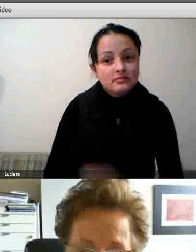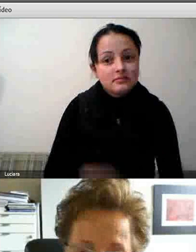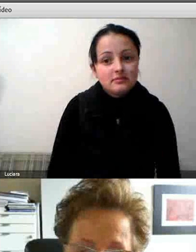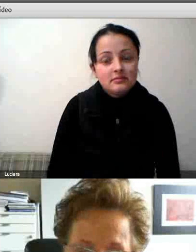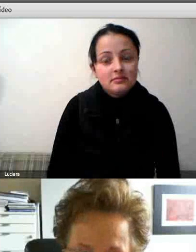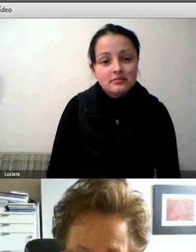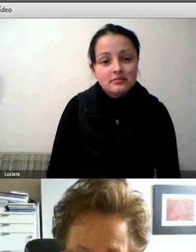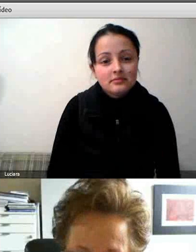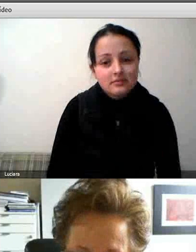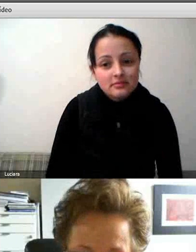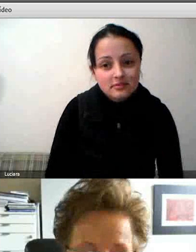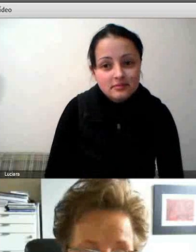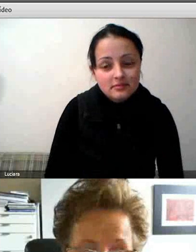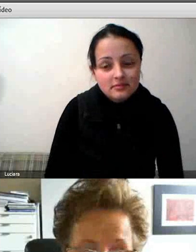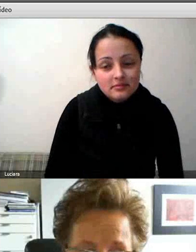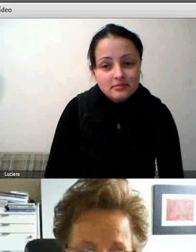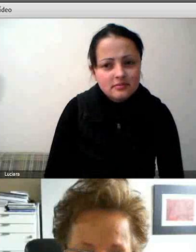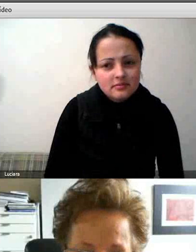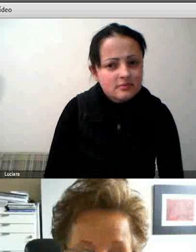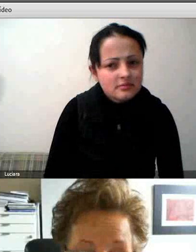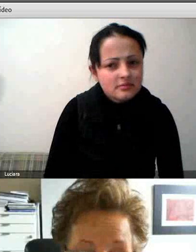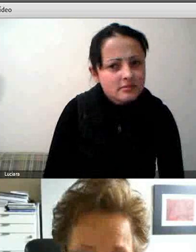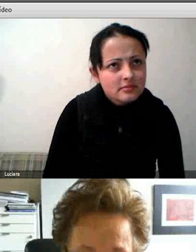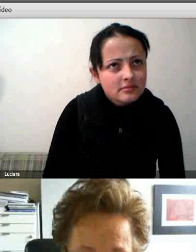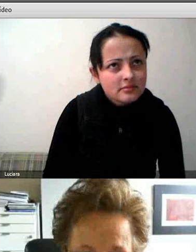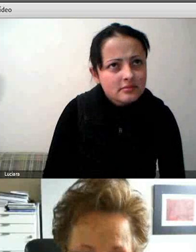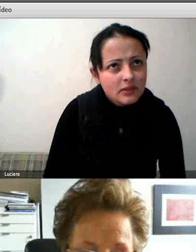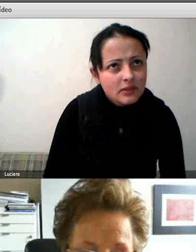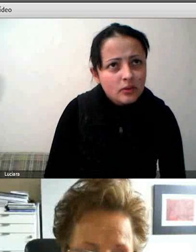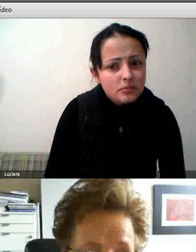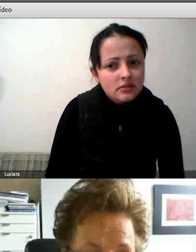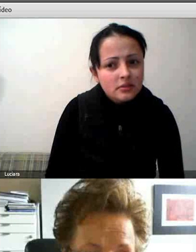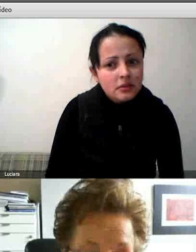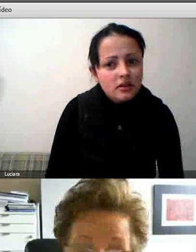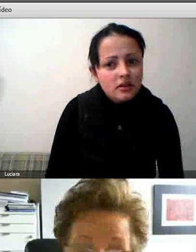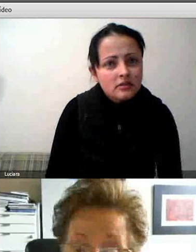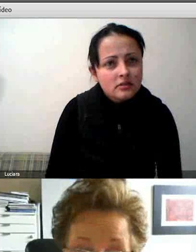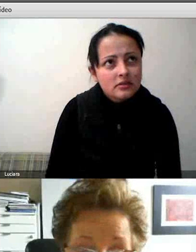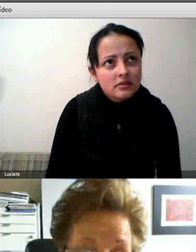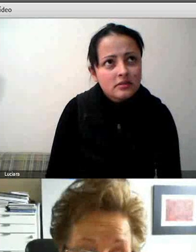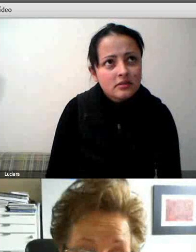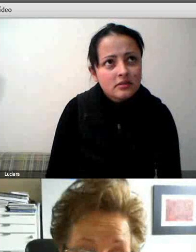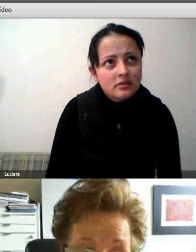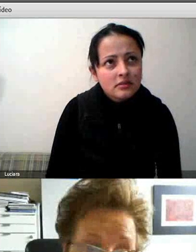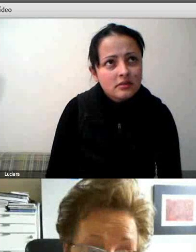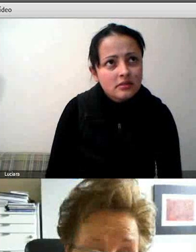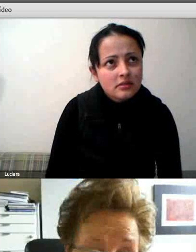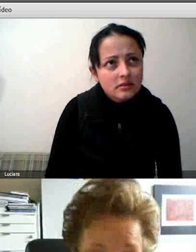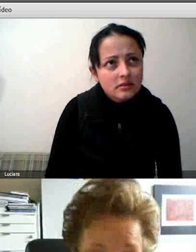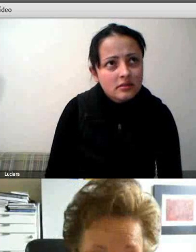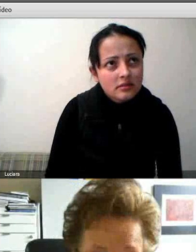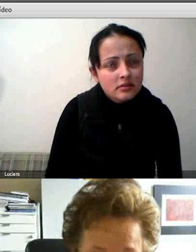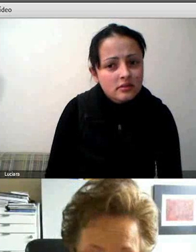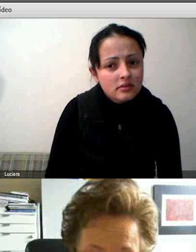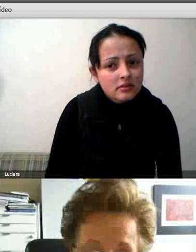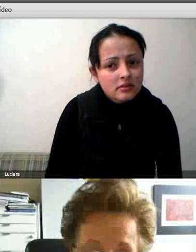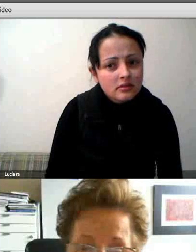tomar consciência. E quem está monitorando, quem está coordenando, pode também ajudar. O que você